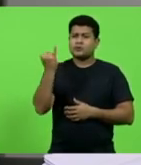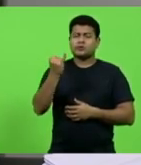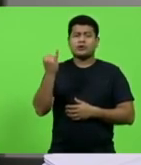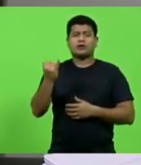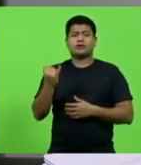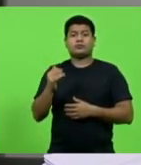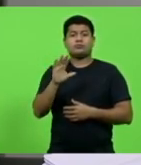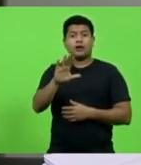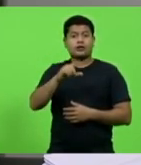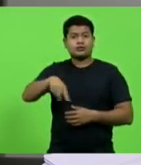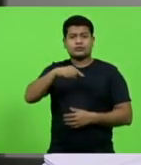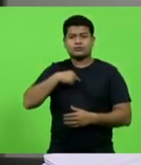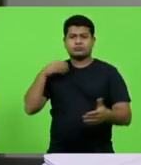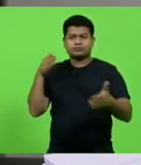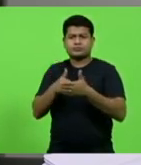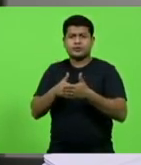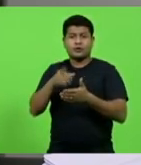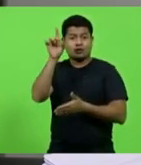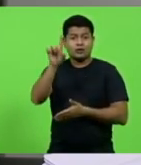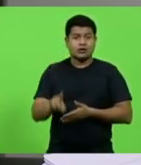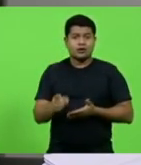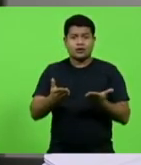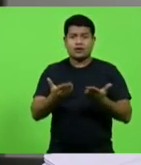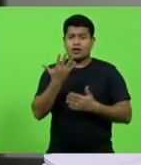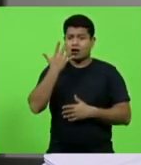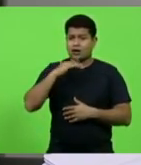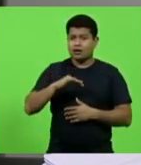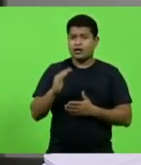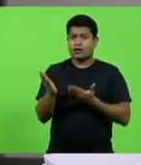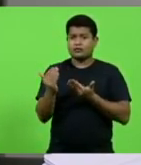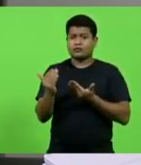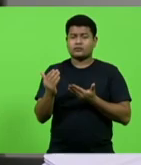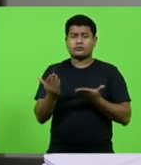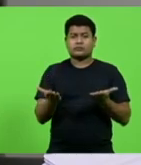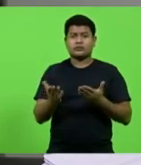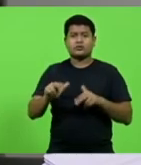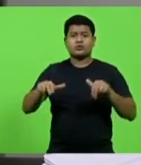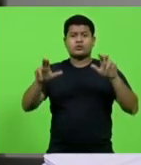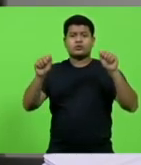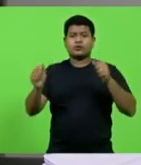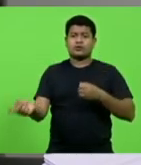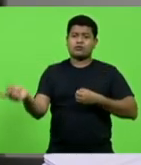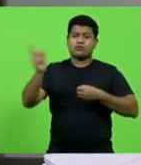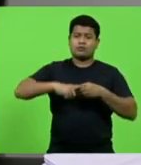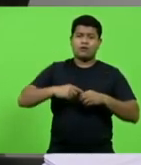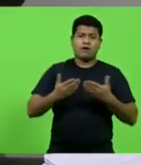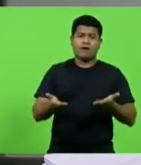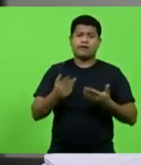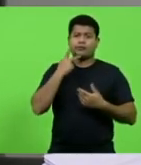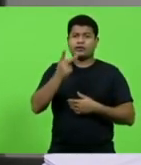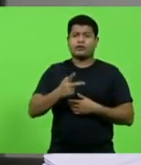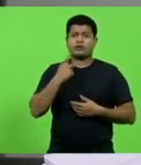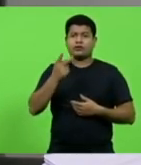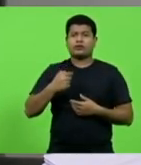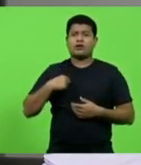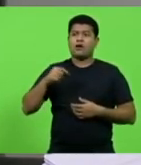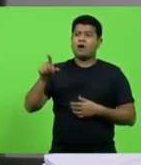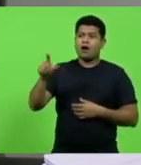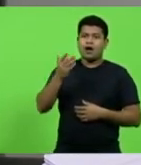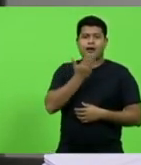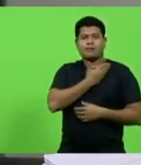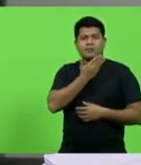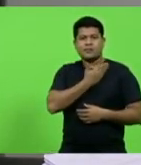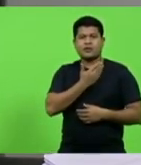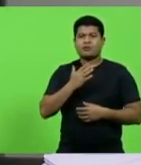privar um direito de uma criança e adolescente que nunca mais volta. Uma criança nunca vai poder dizer: aquele foi meu colega, aquela foi